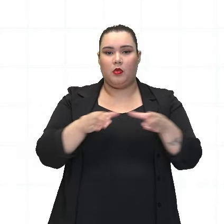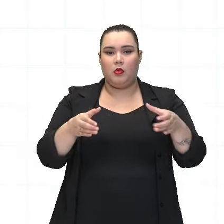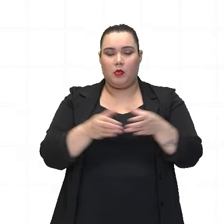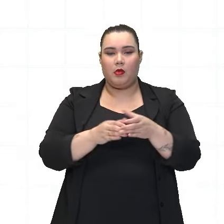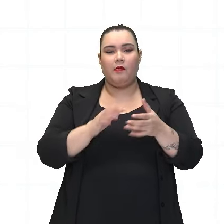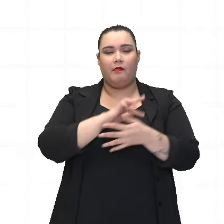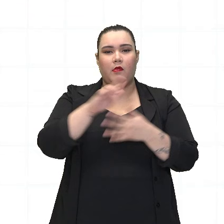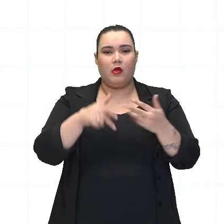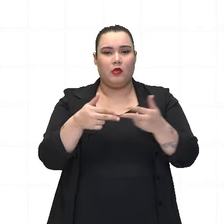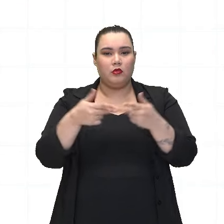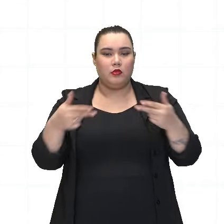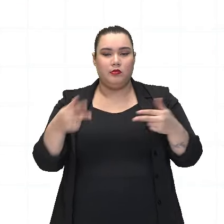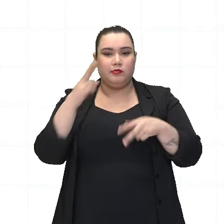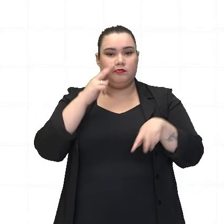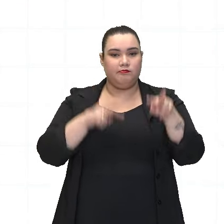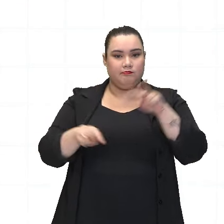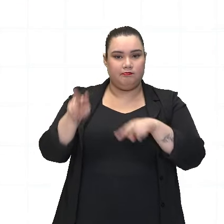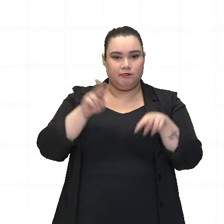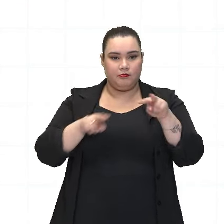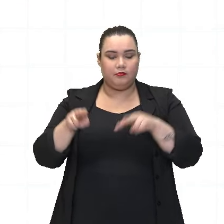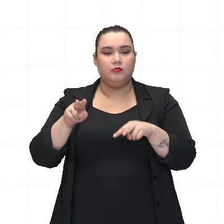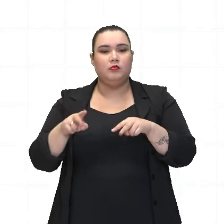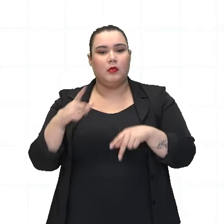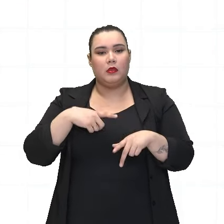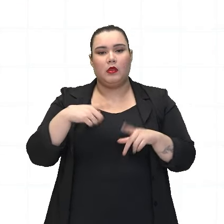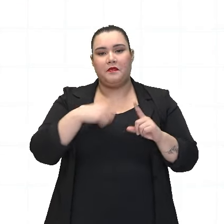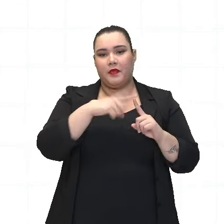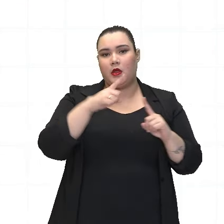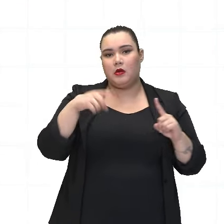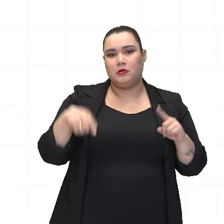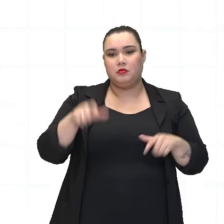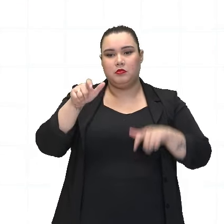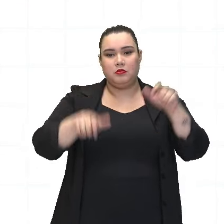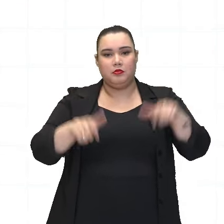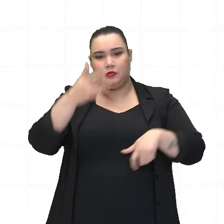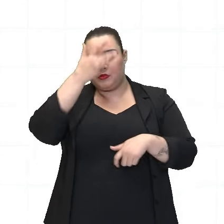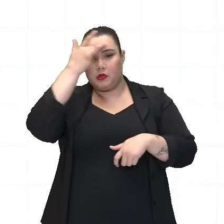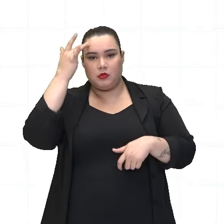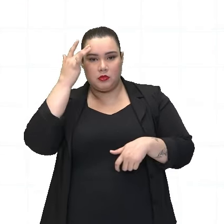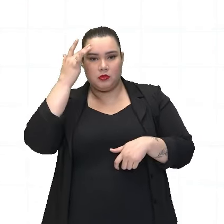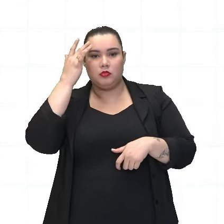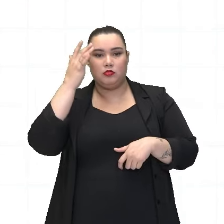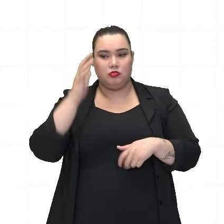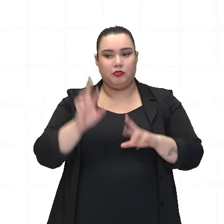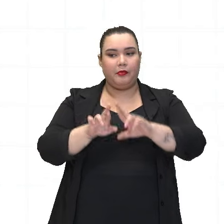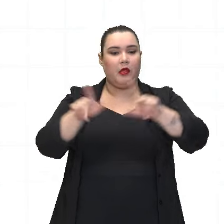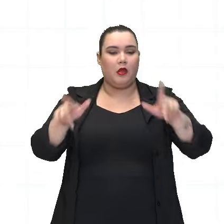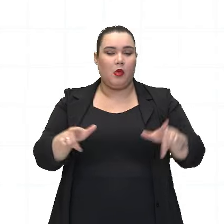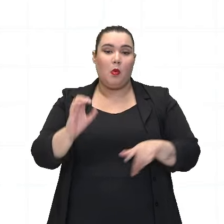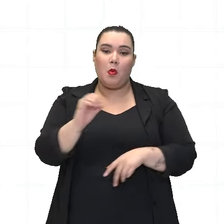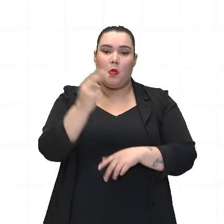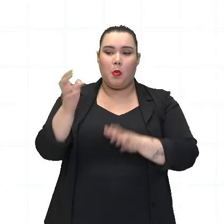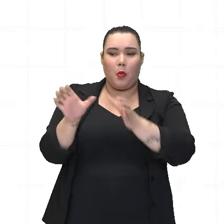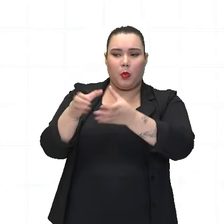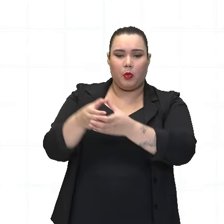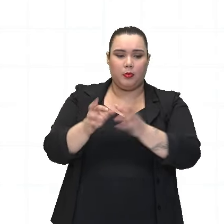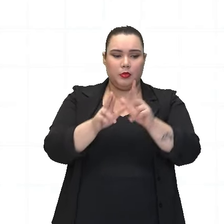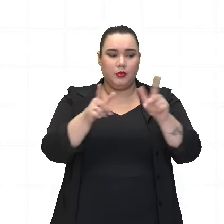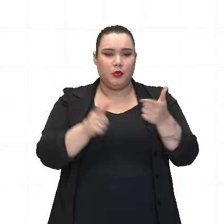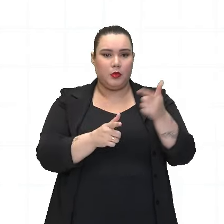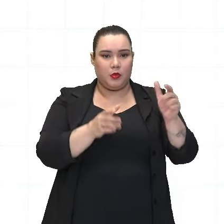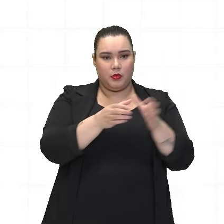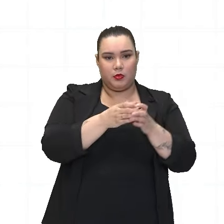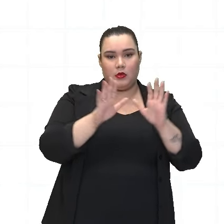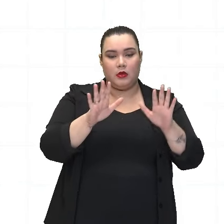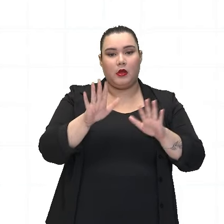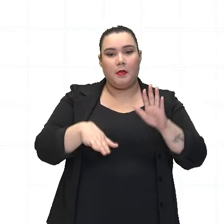as coisas observadas, variando de uma pessoa para outra, ou de um grupo para outro, de acordo